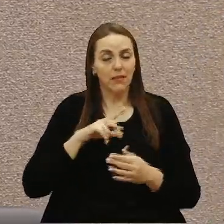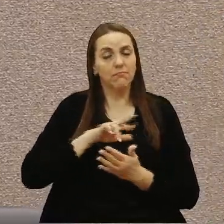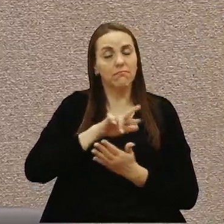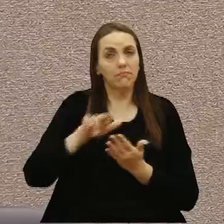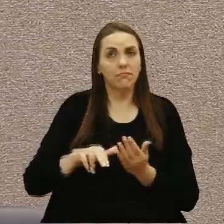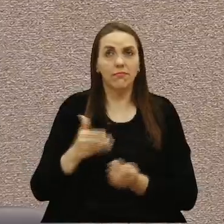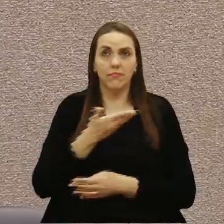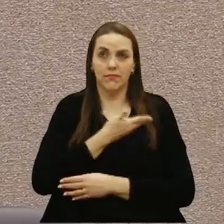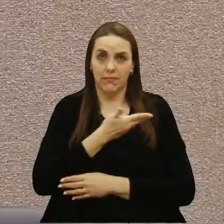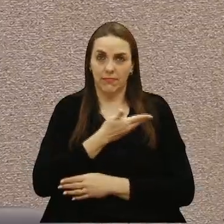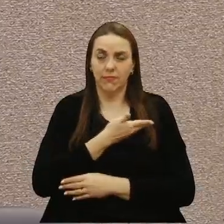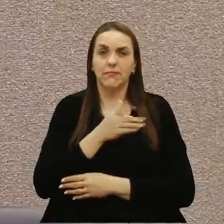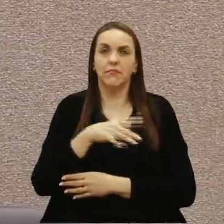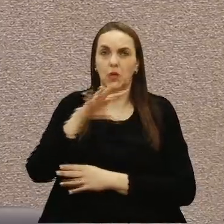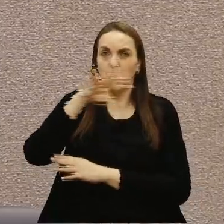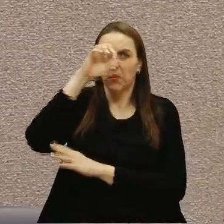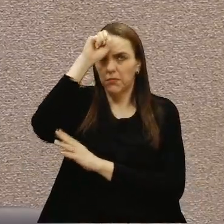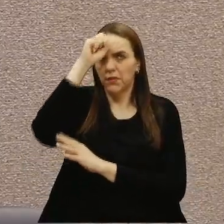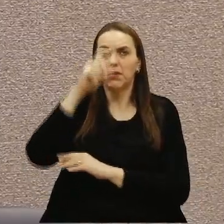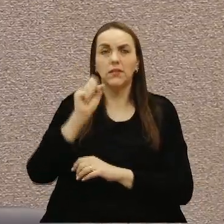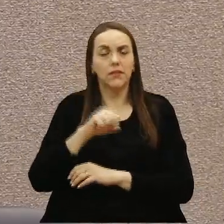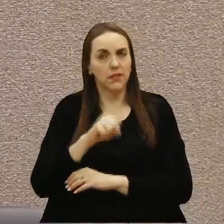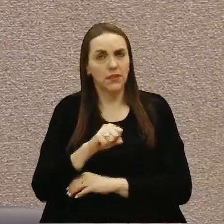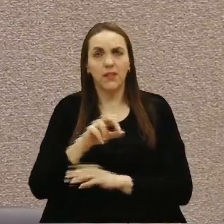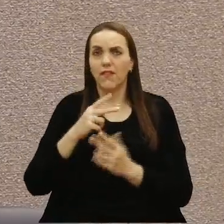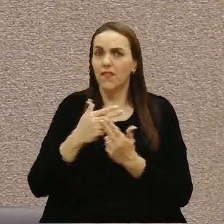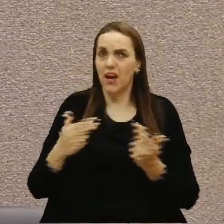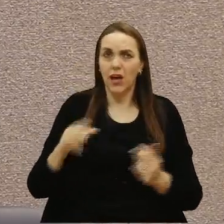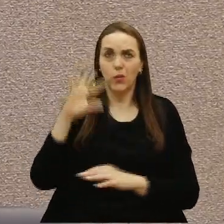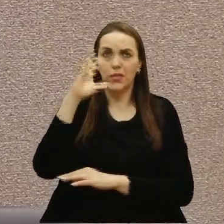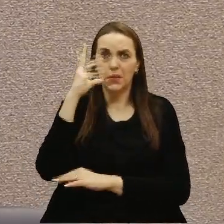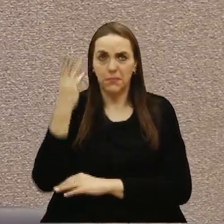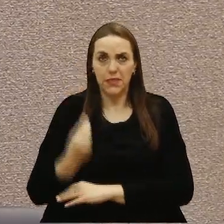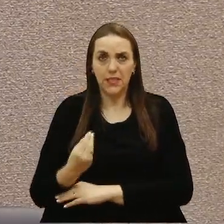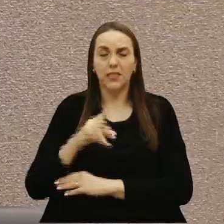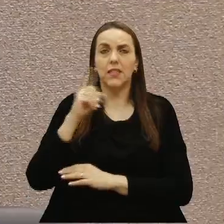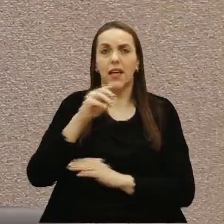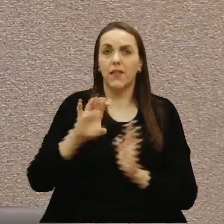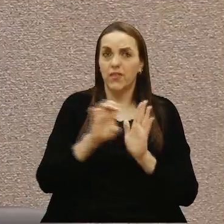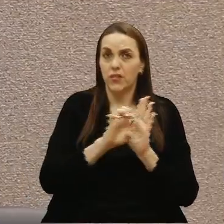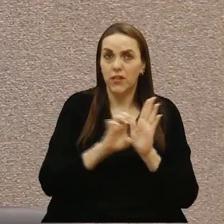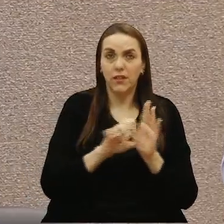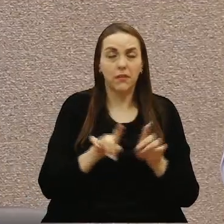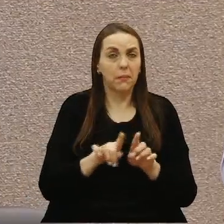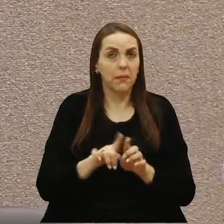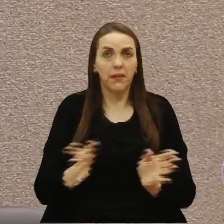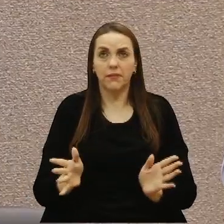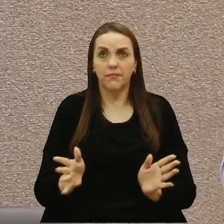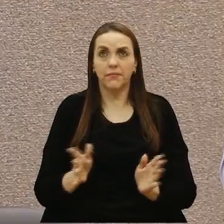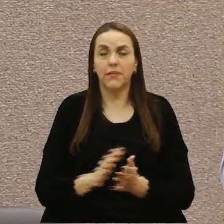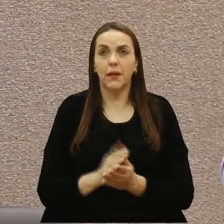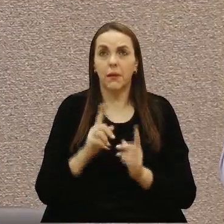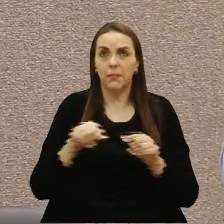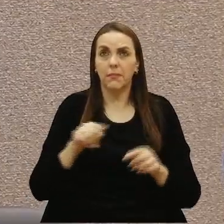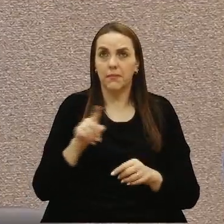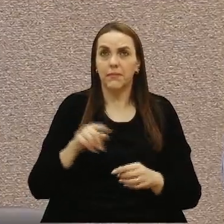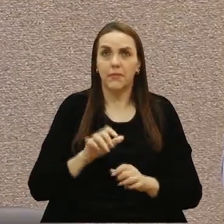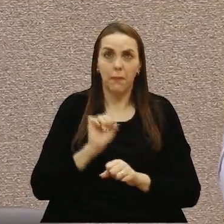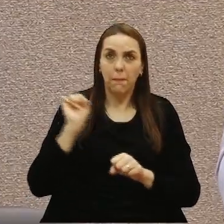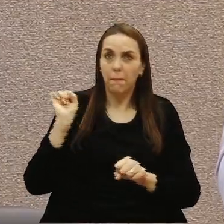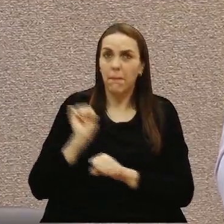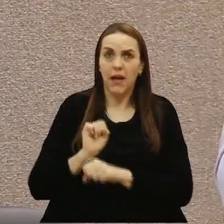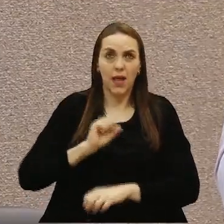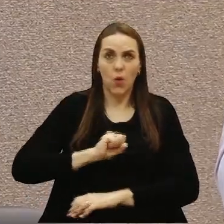amigos que são bandistas, eu tenho diversos amigos que são espíritas, diversos que são evangélicos. Nós temos que parar com o